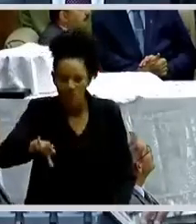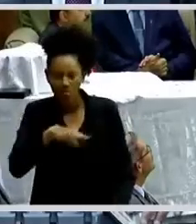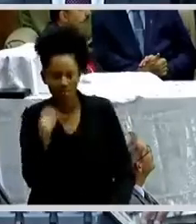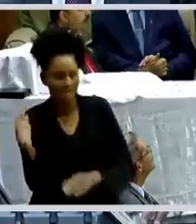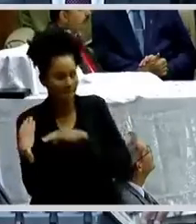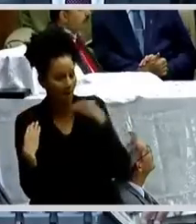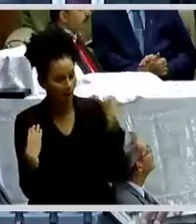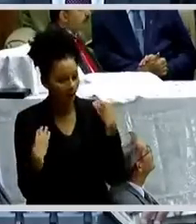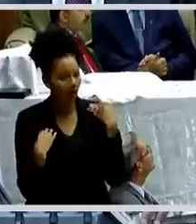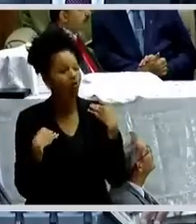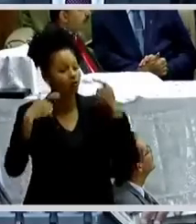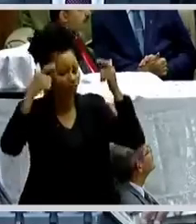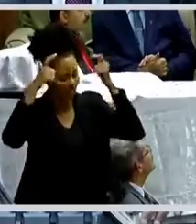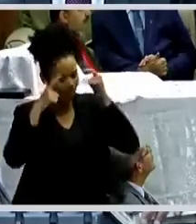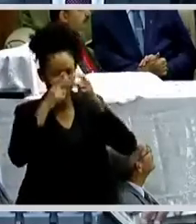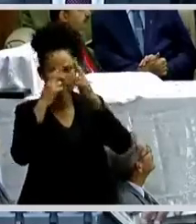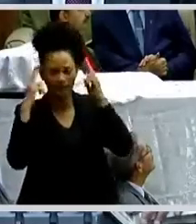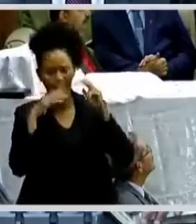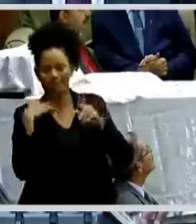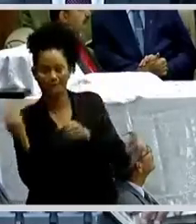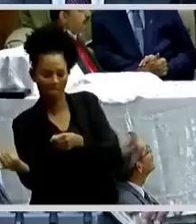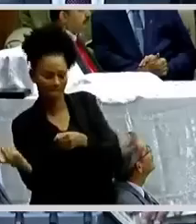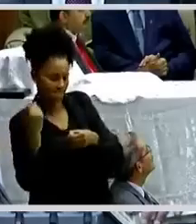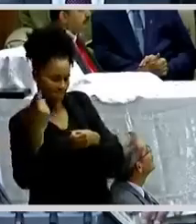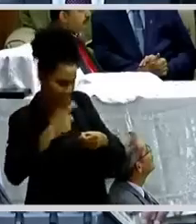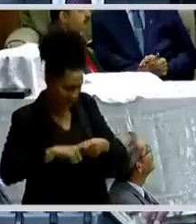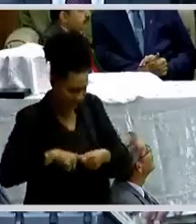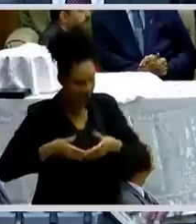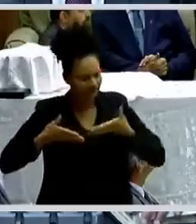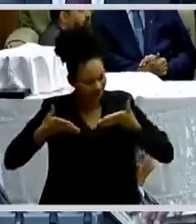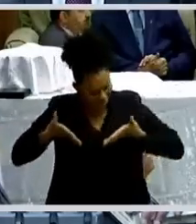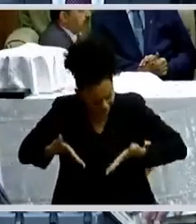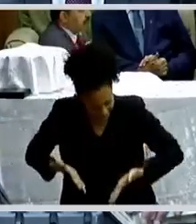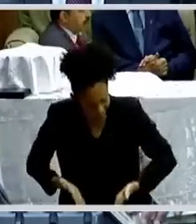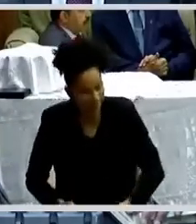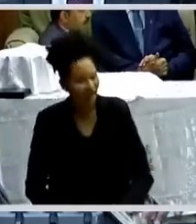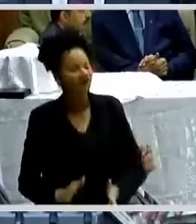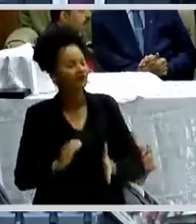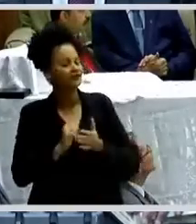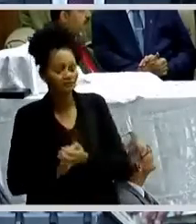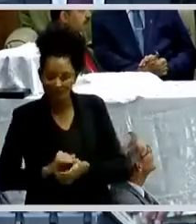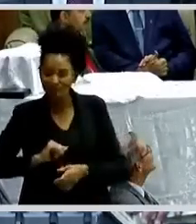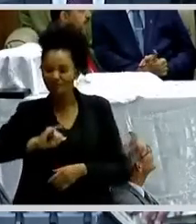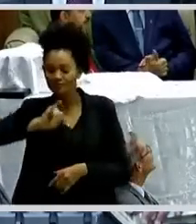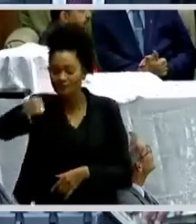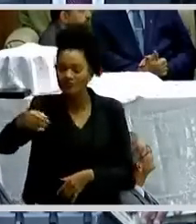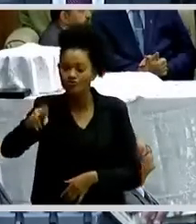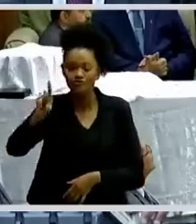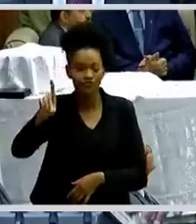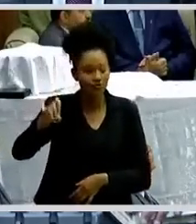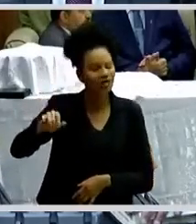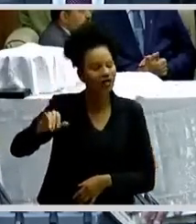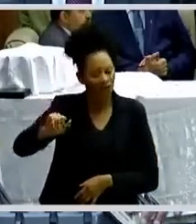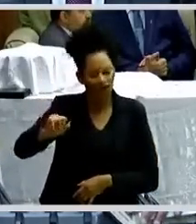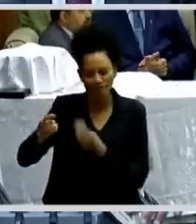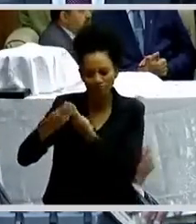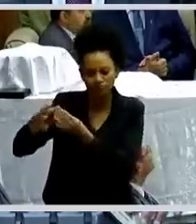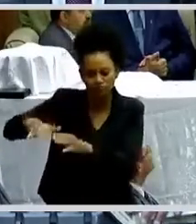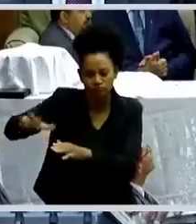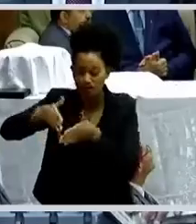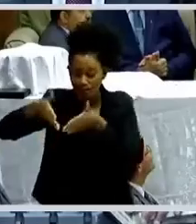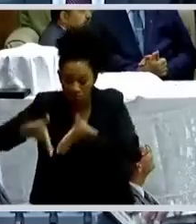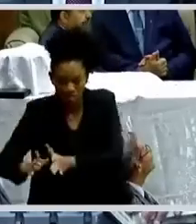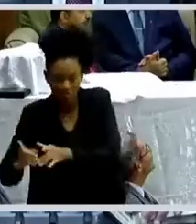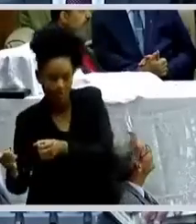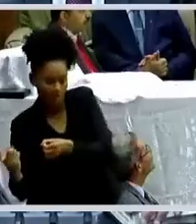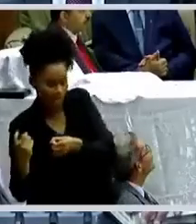voltam. E vai habitar. Nasceu na Judéia para cumprir o que Miqueias profetizou. Mas só nasceu. E quando ele volta